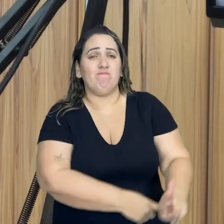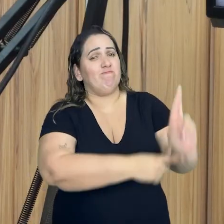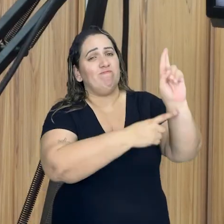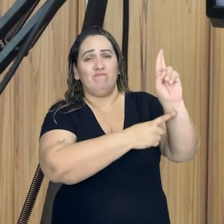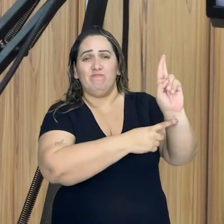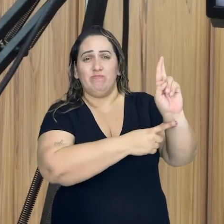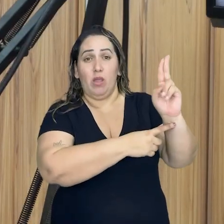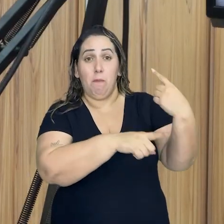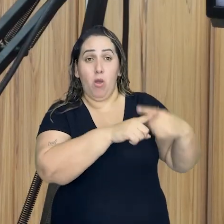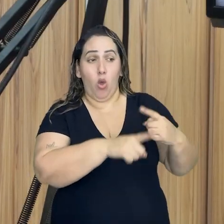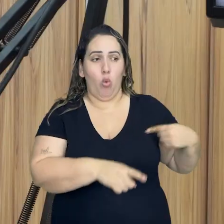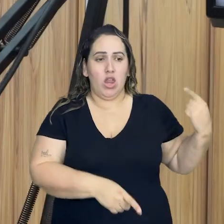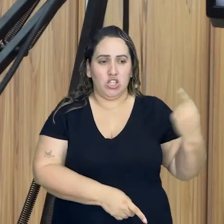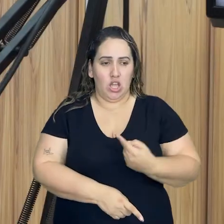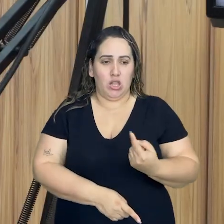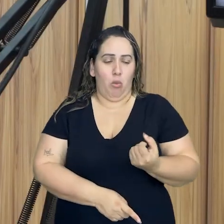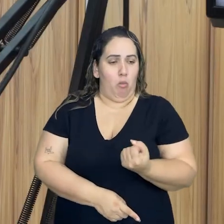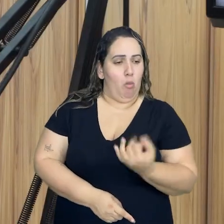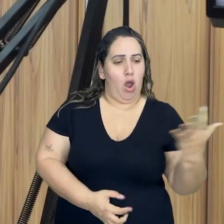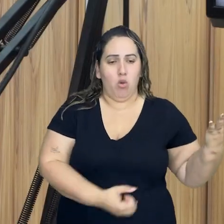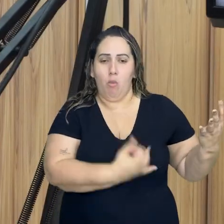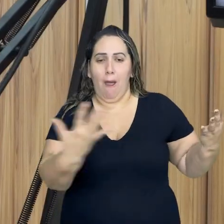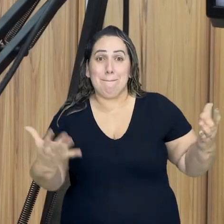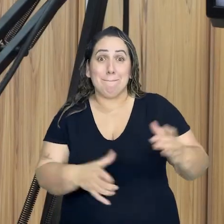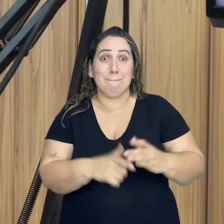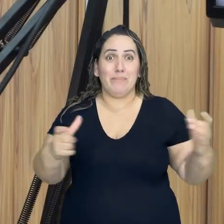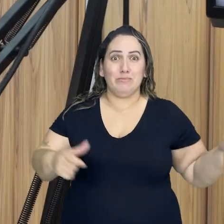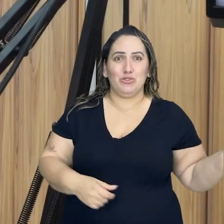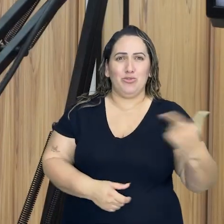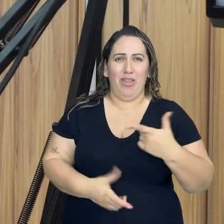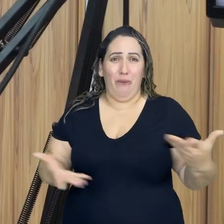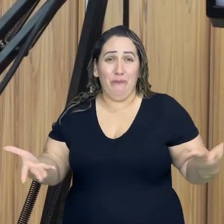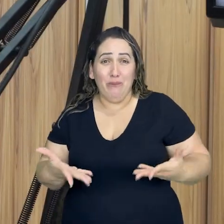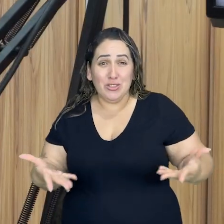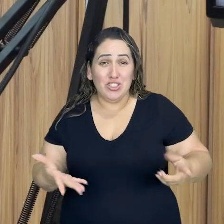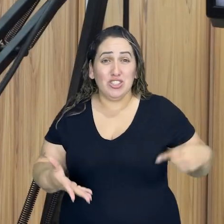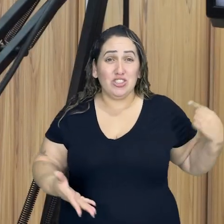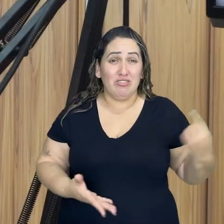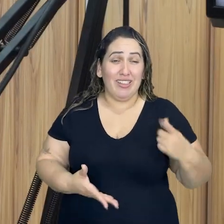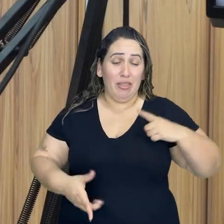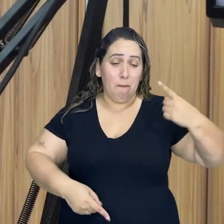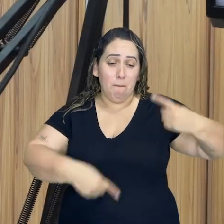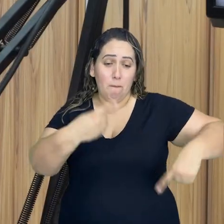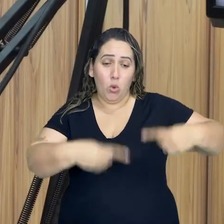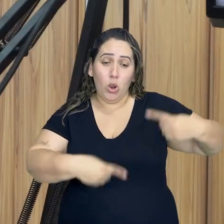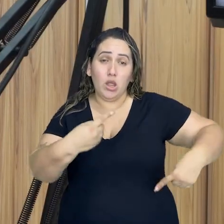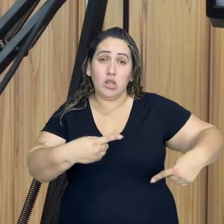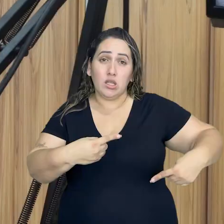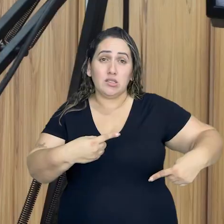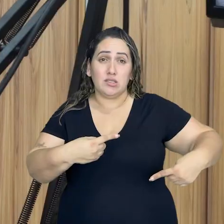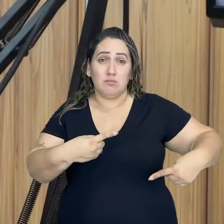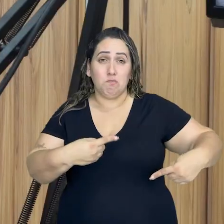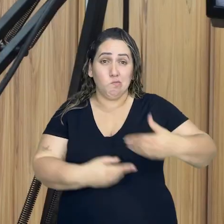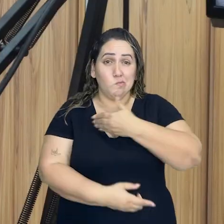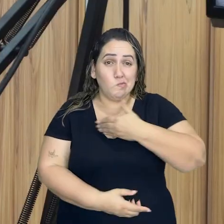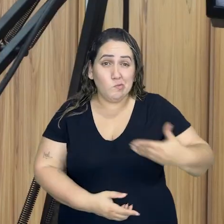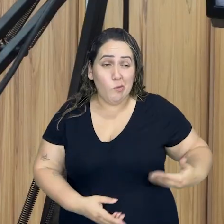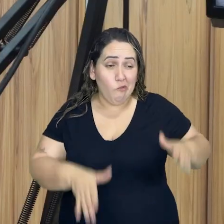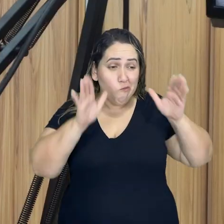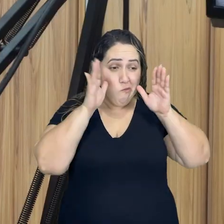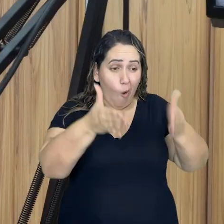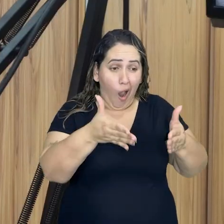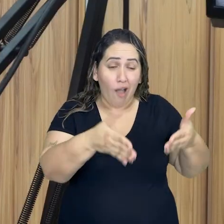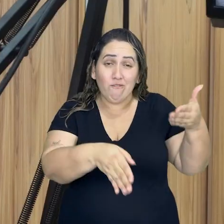Clementino precisamos também. ter representatividade, né? Quando formos mais à frente de